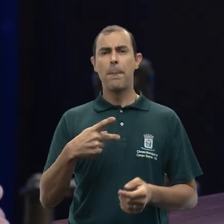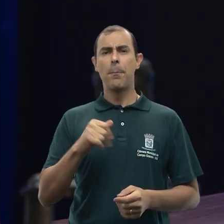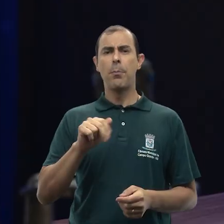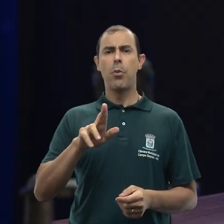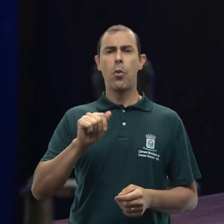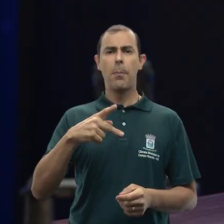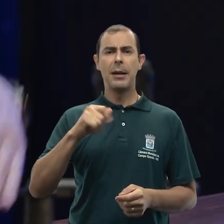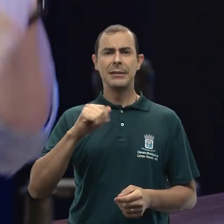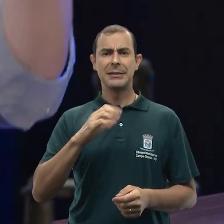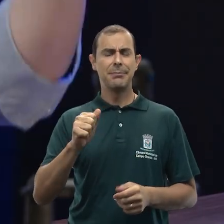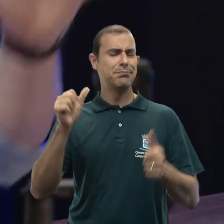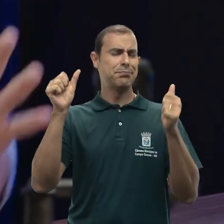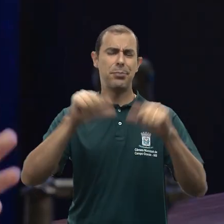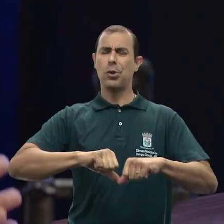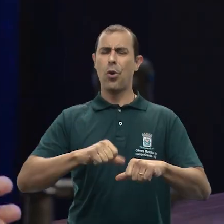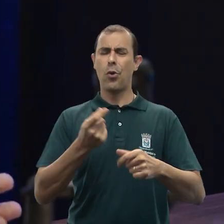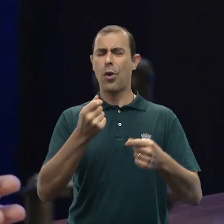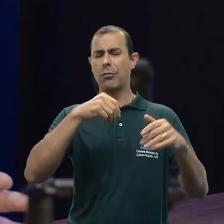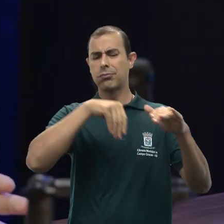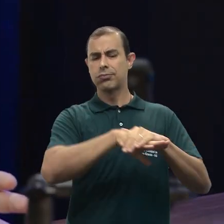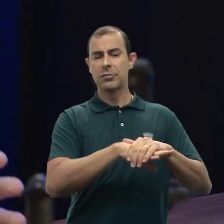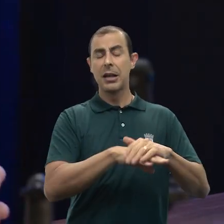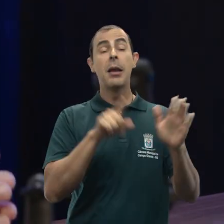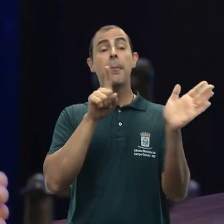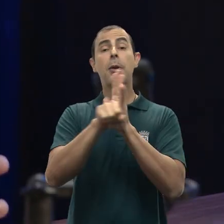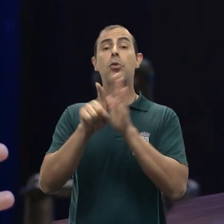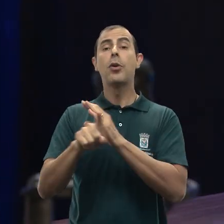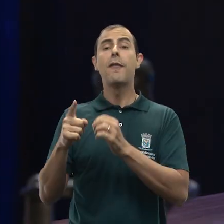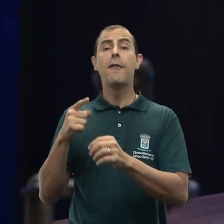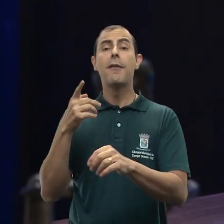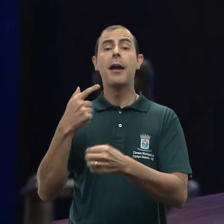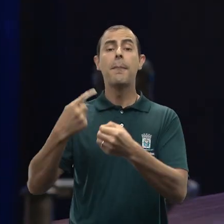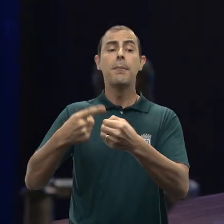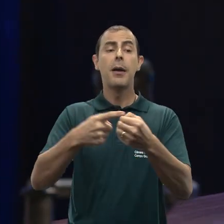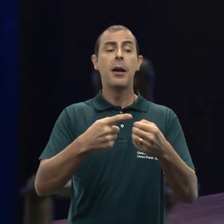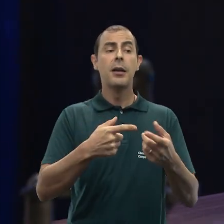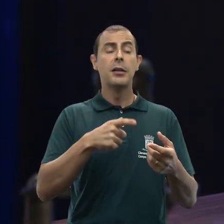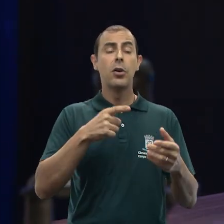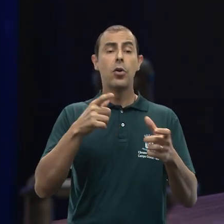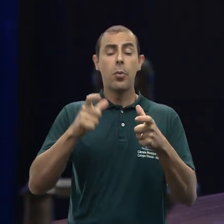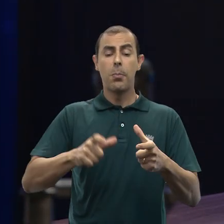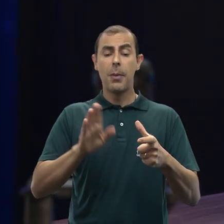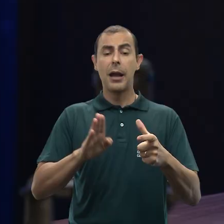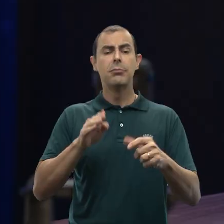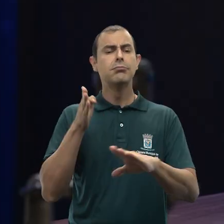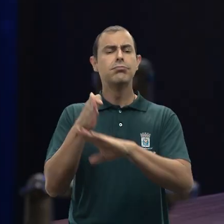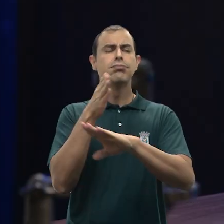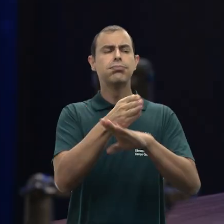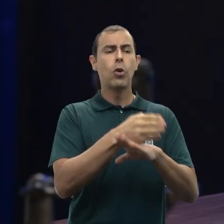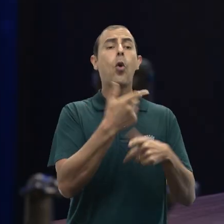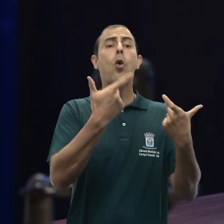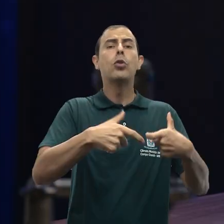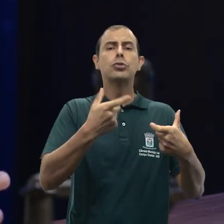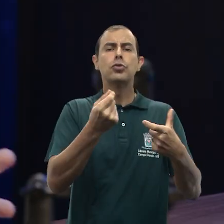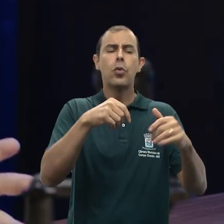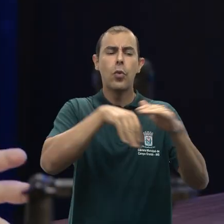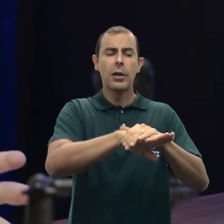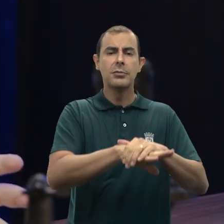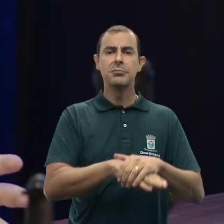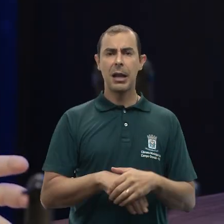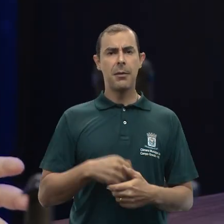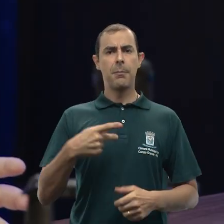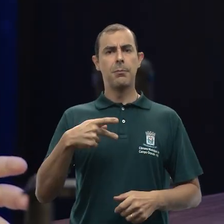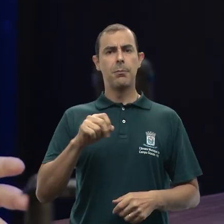guardar dinheiro, e se você for aí nas periferias e perguntar para as pessoas onde elas devem guardar o dinheiro quando elas conseguem economizar, elas vão